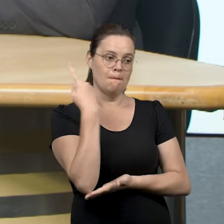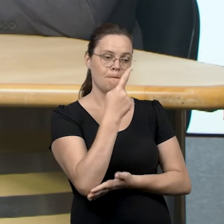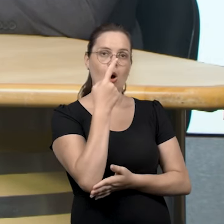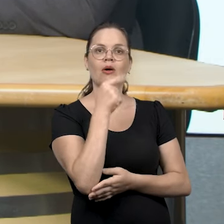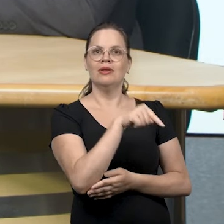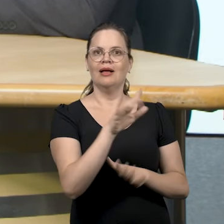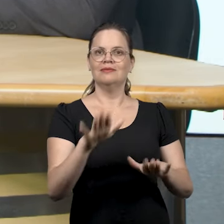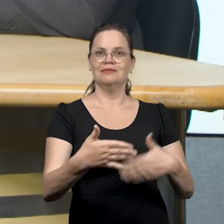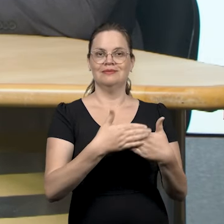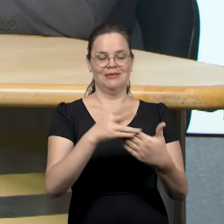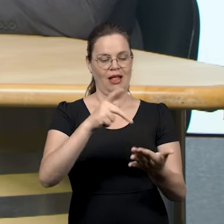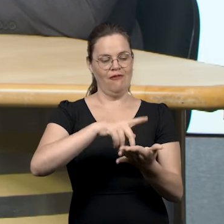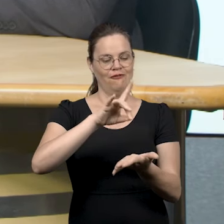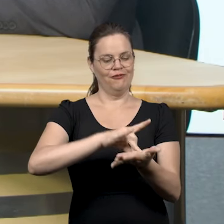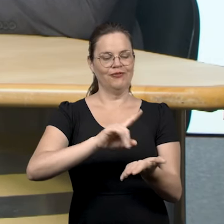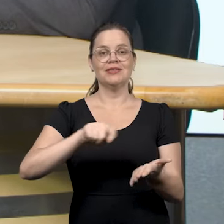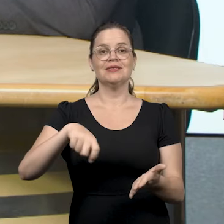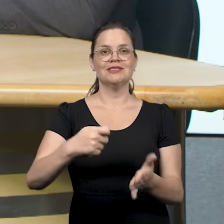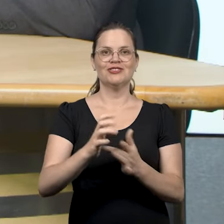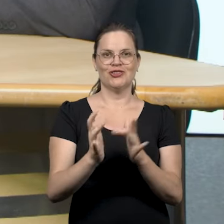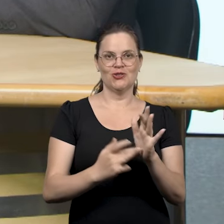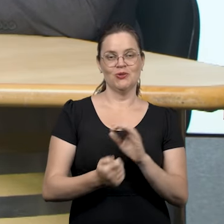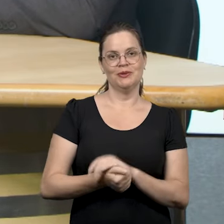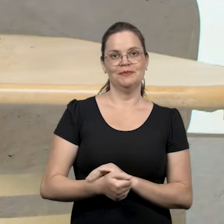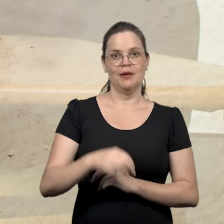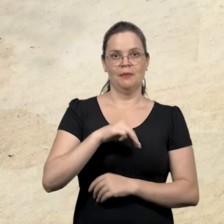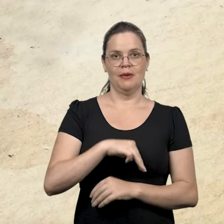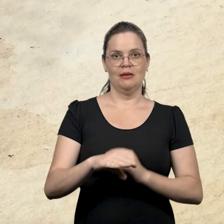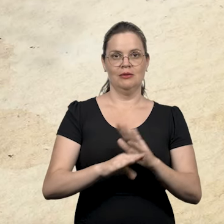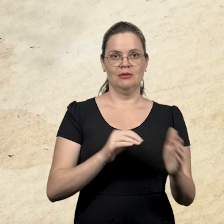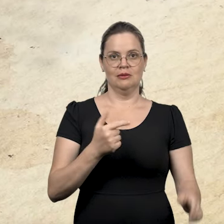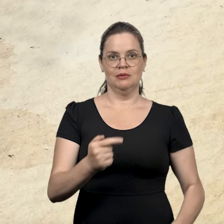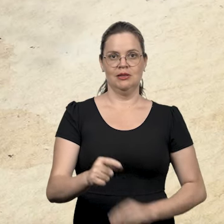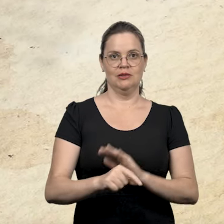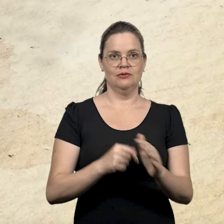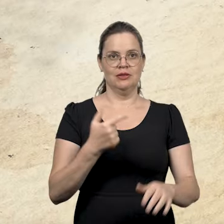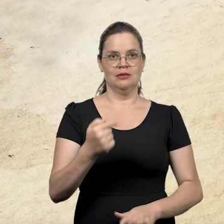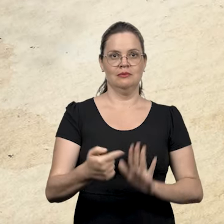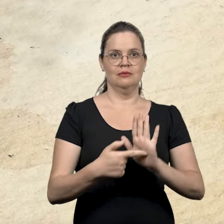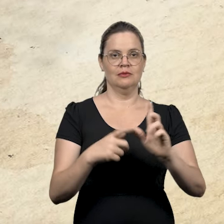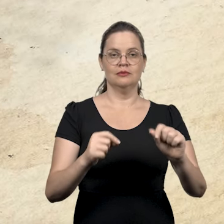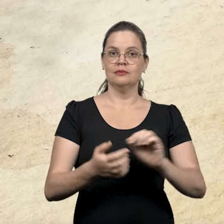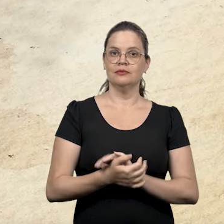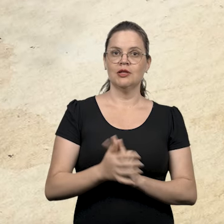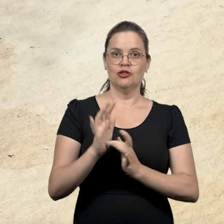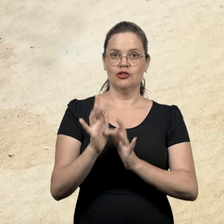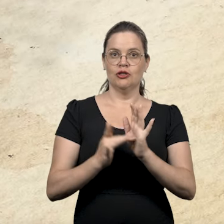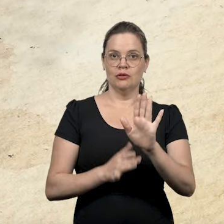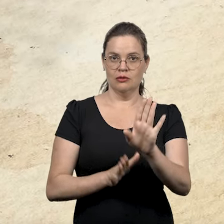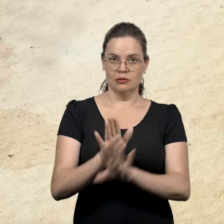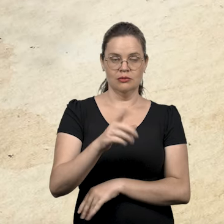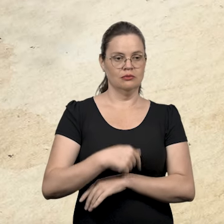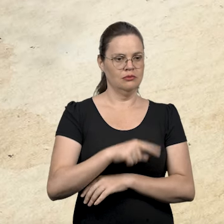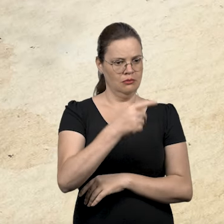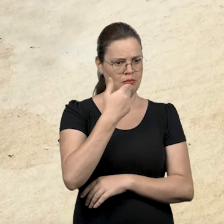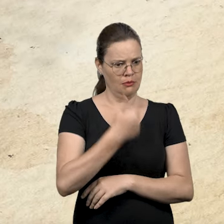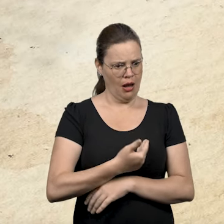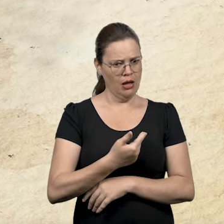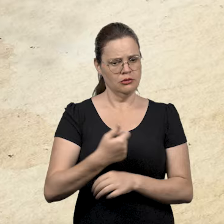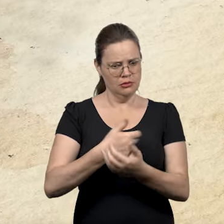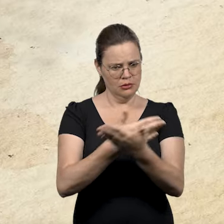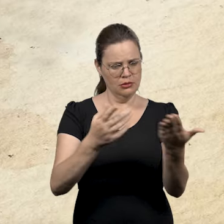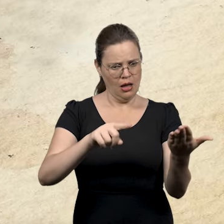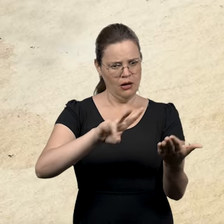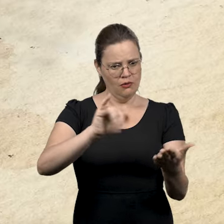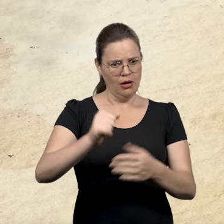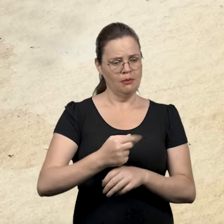palavra que nos atesta isso, ela está em Mateus capítulo 7, verso 7, que diz assim, ó, pedi e